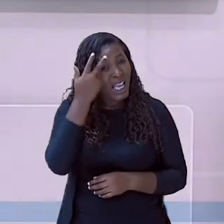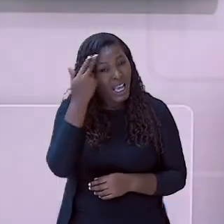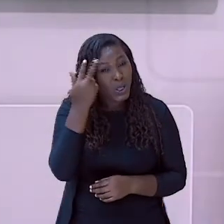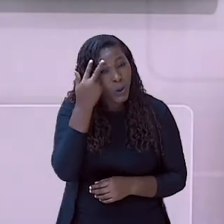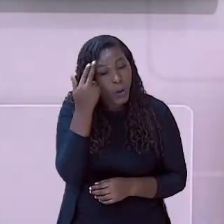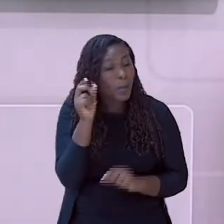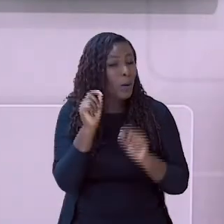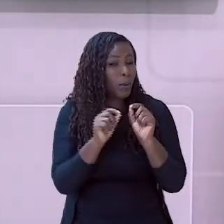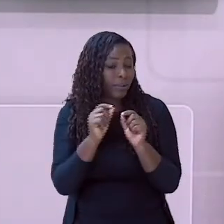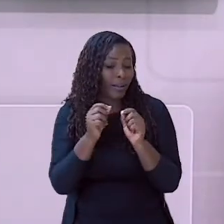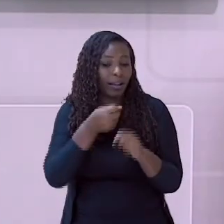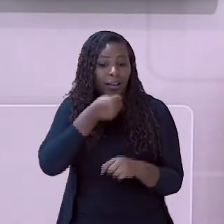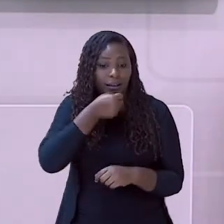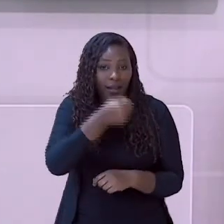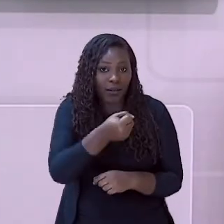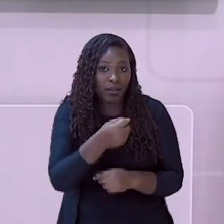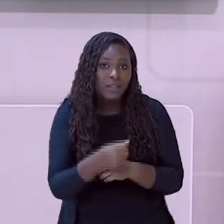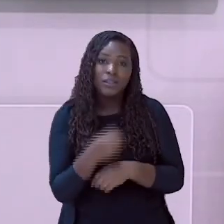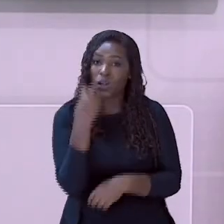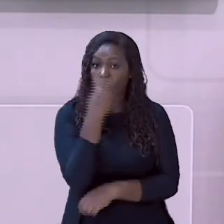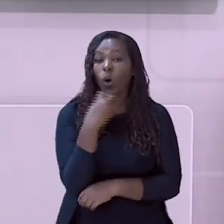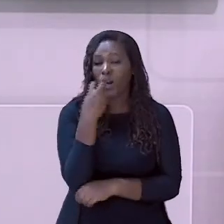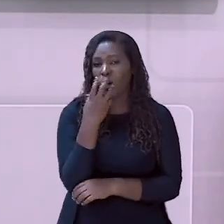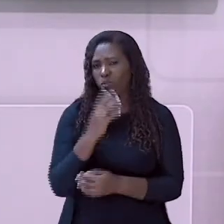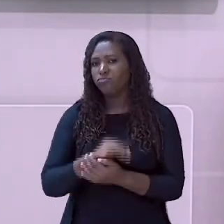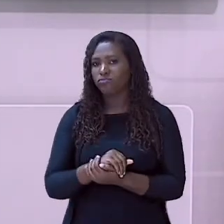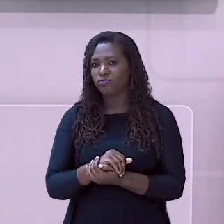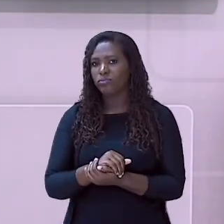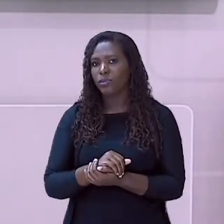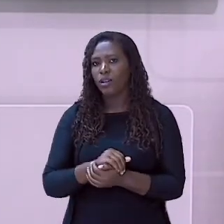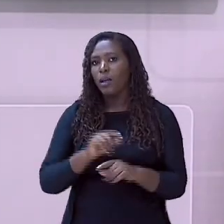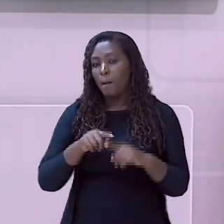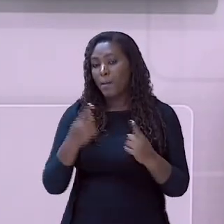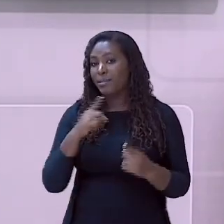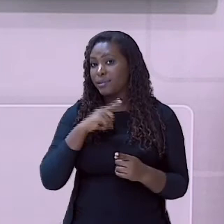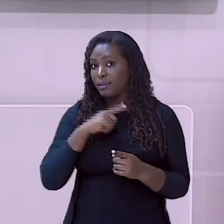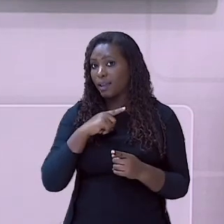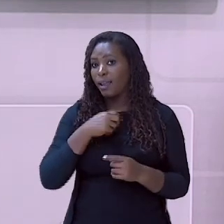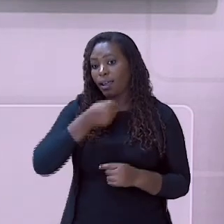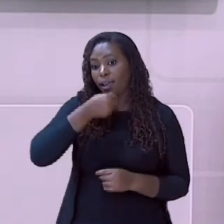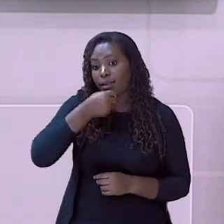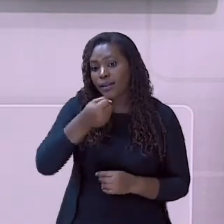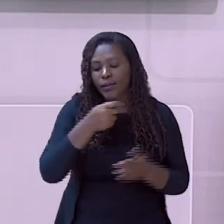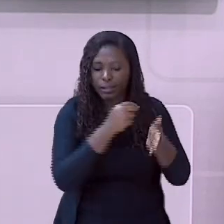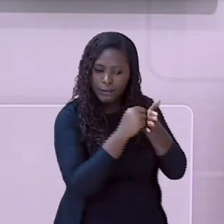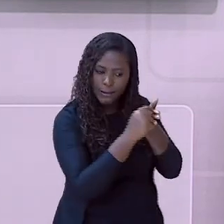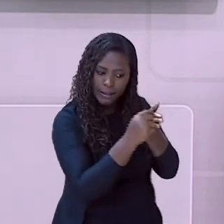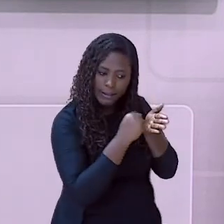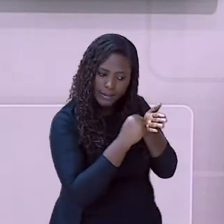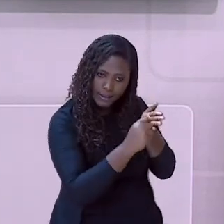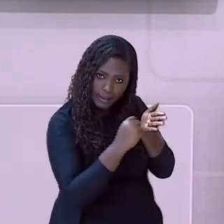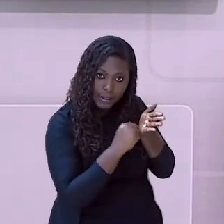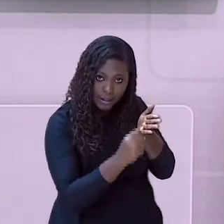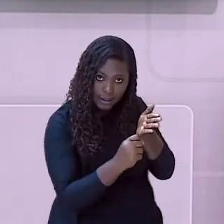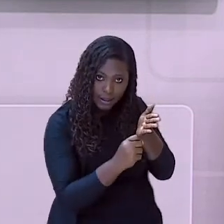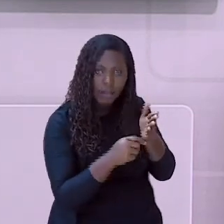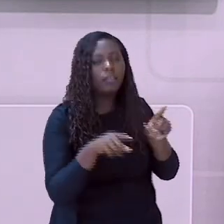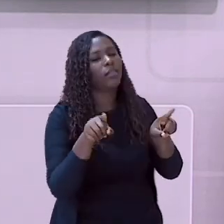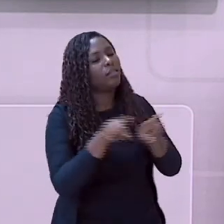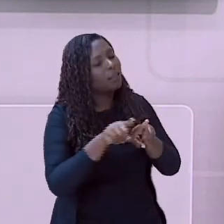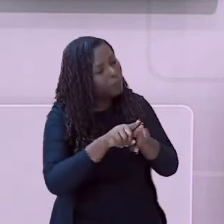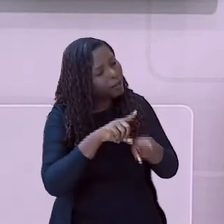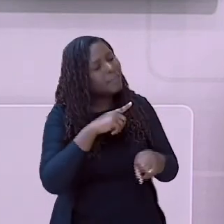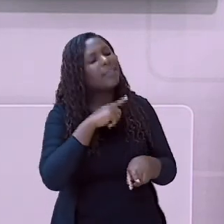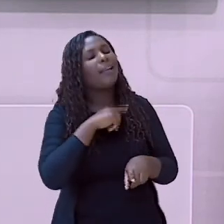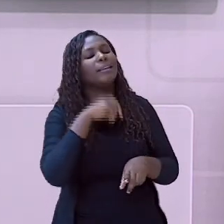é conversada. Eu tenho entrevista escrita? Tenho sim. Geralmente em revistas nós temos algumas